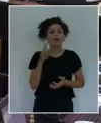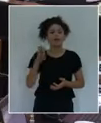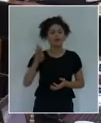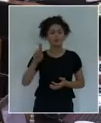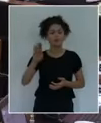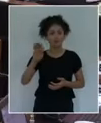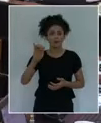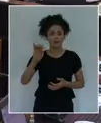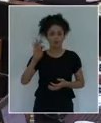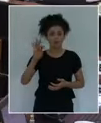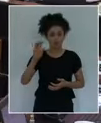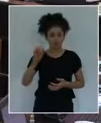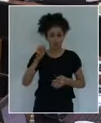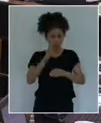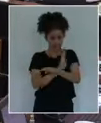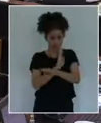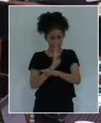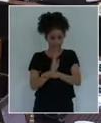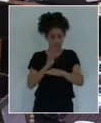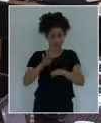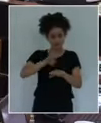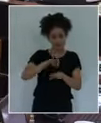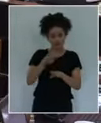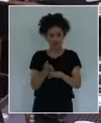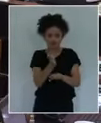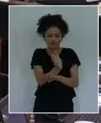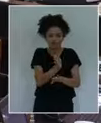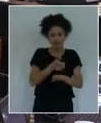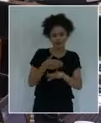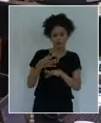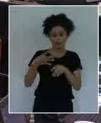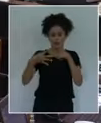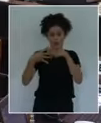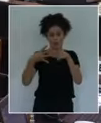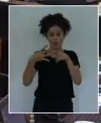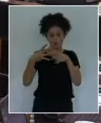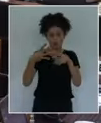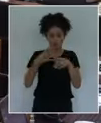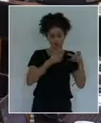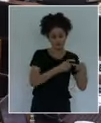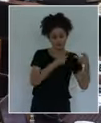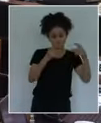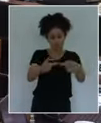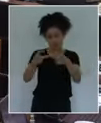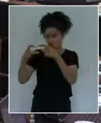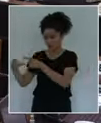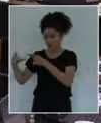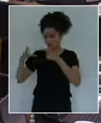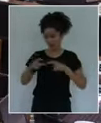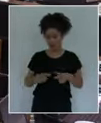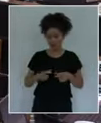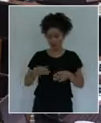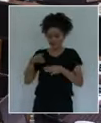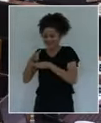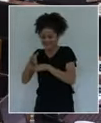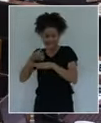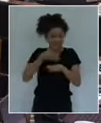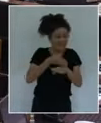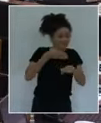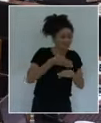locais em 4 comunidades, porque tudo estava cheio, não dava para ninguém passar, o rapaz ficou muito apertado.